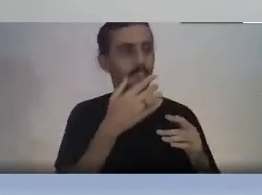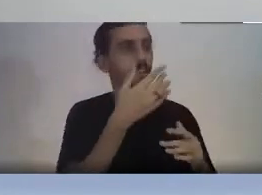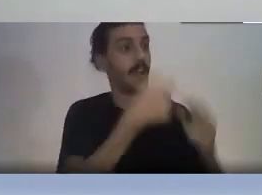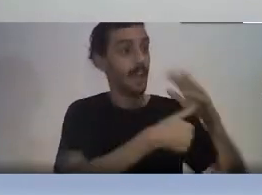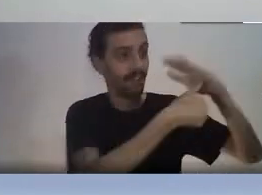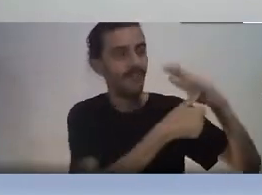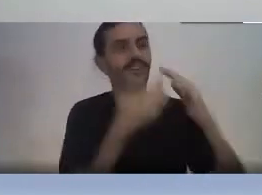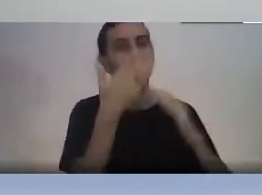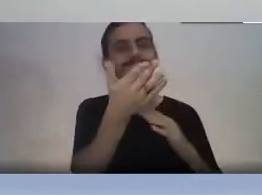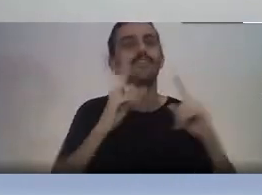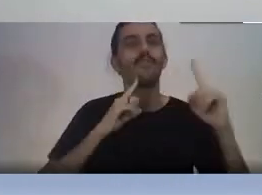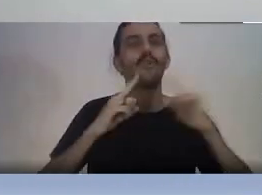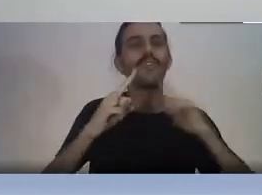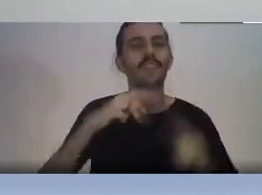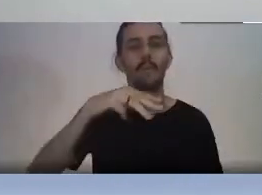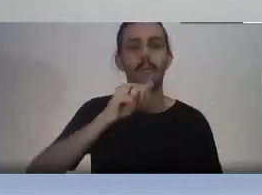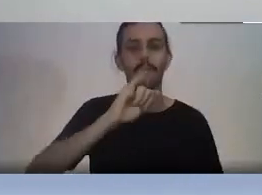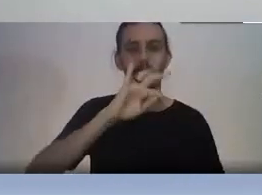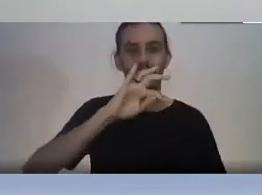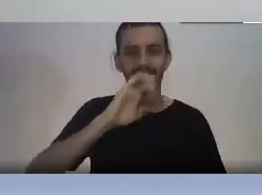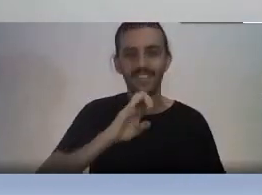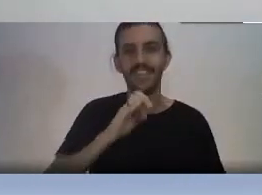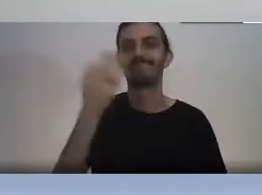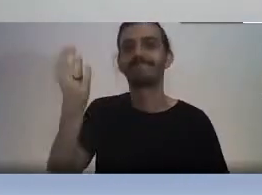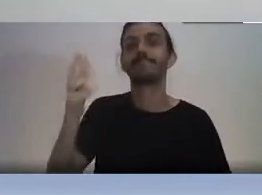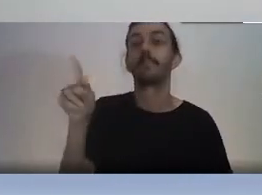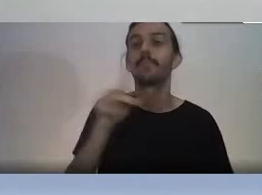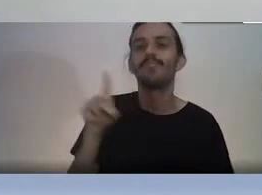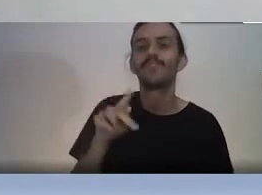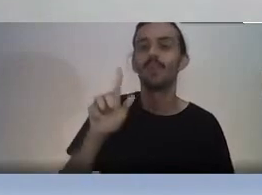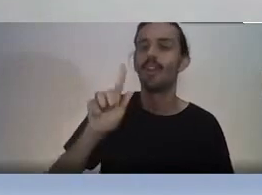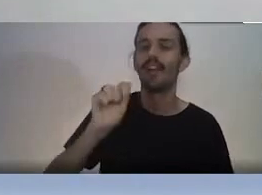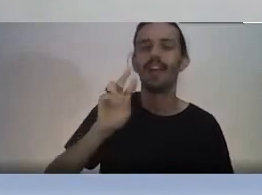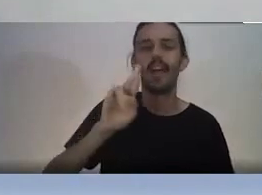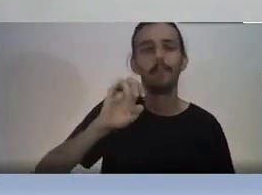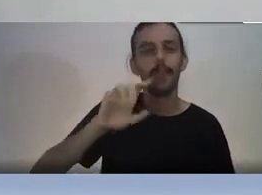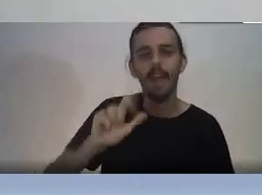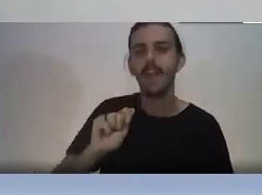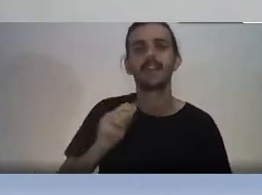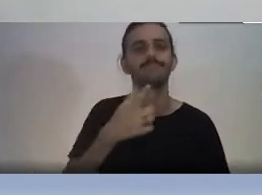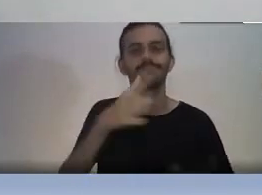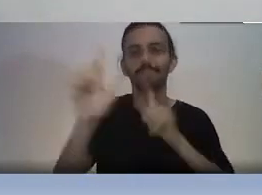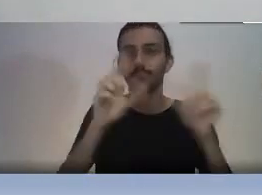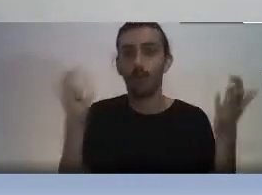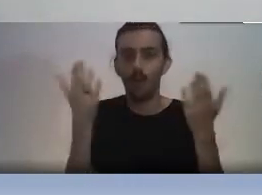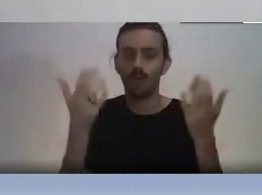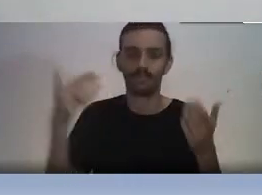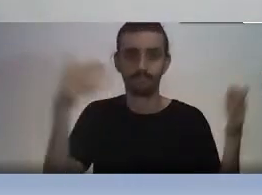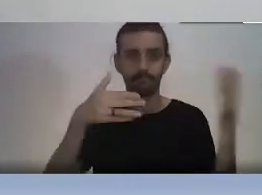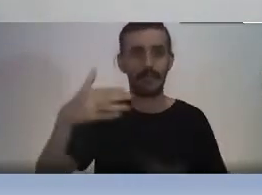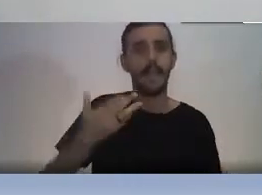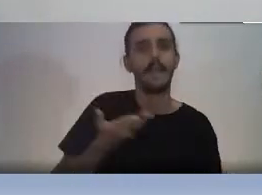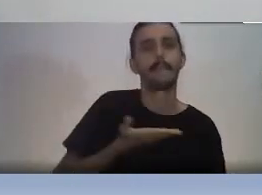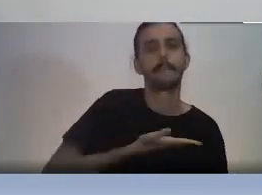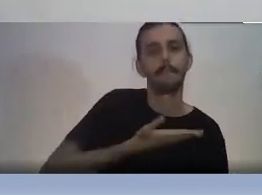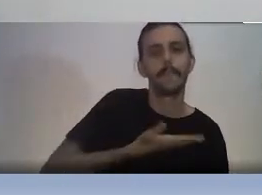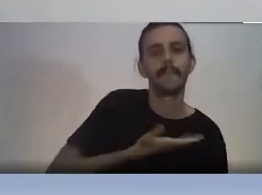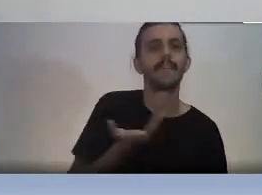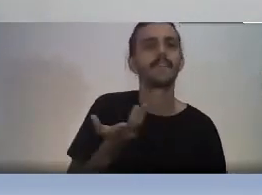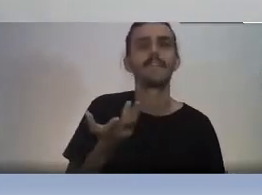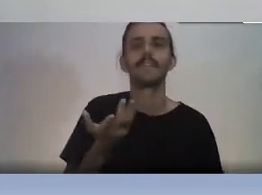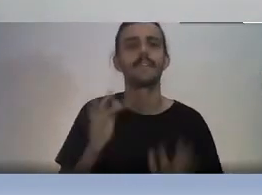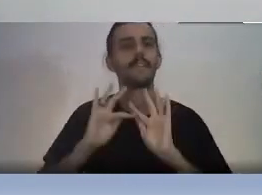Mazahai, professora homenageada Gabriela Wagner, demais autoridades aqui presentes, amigos, amigas,